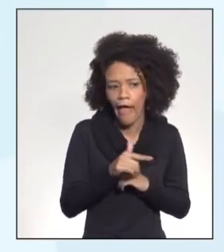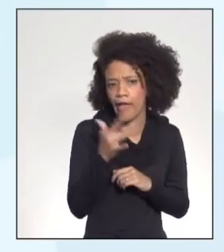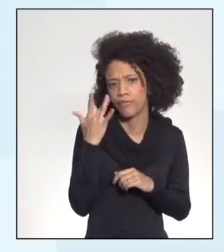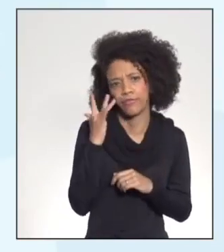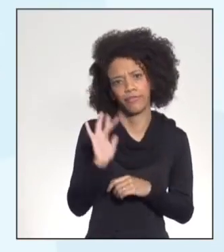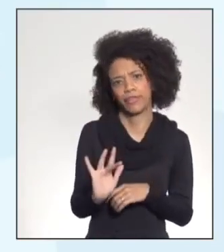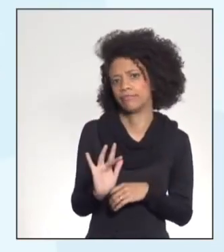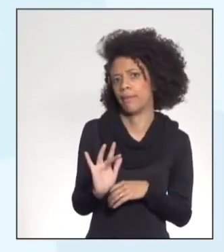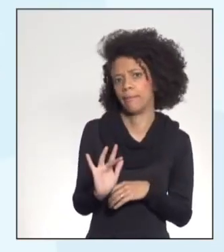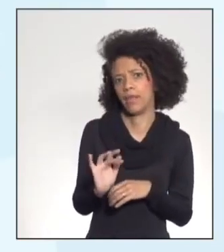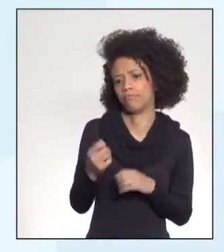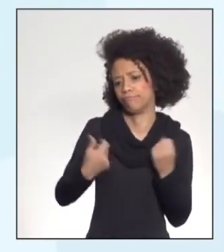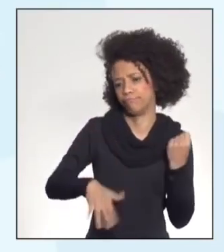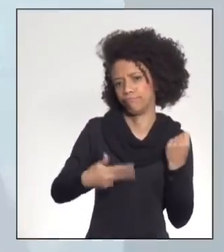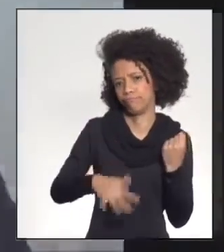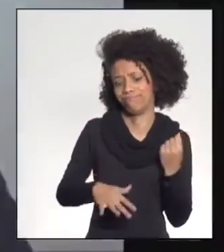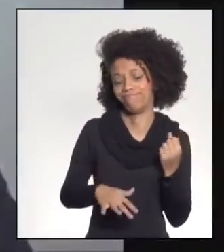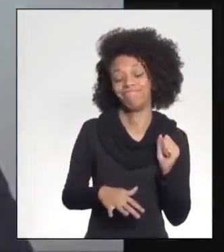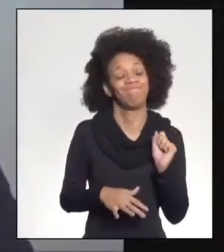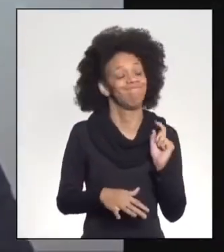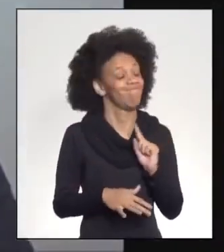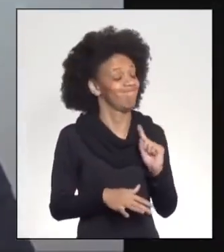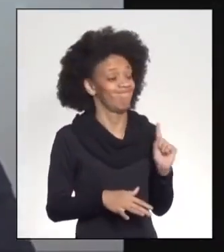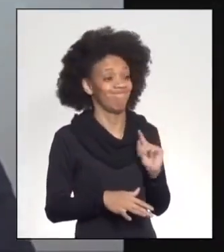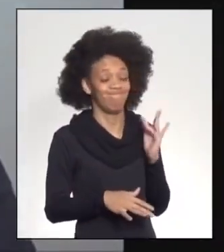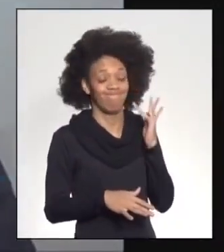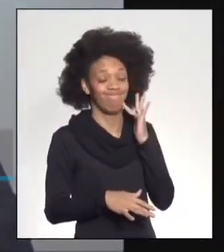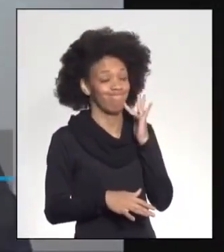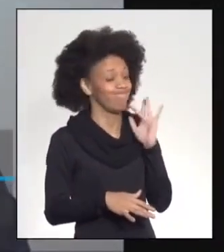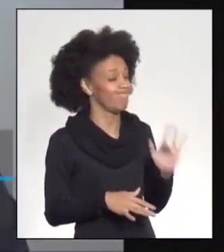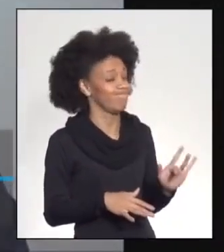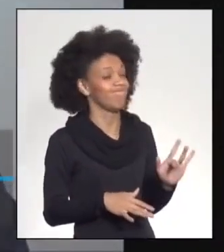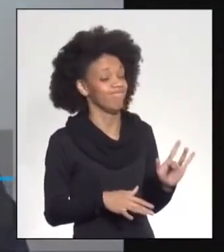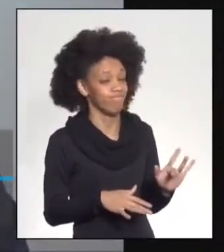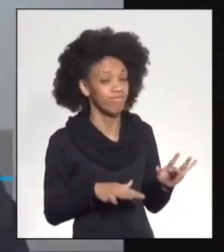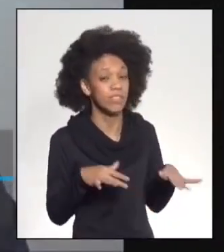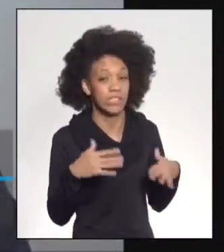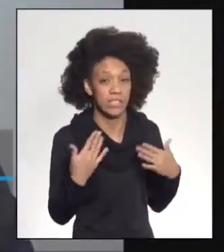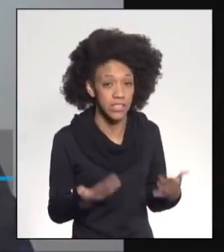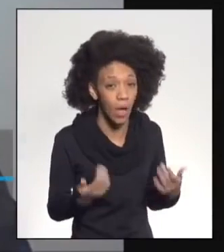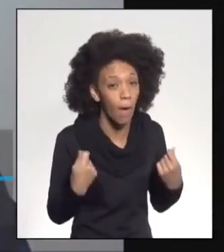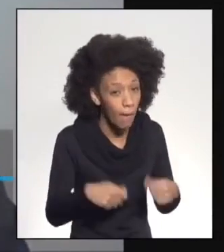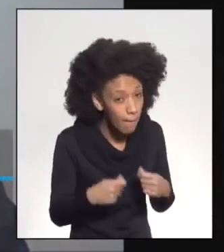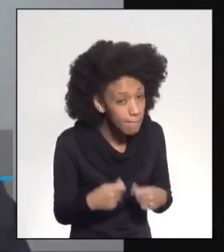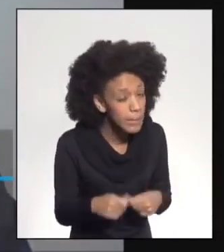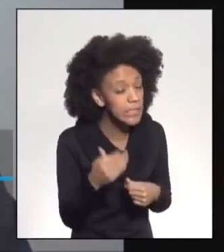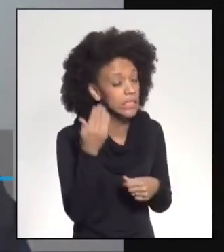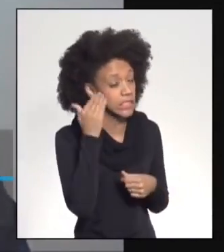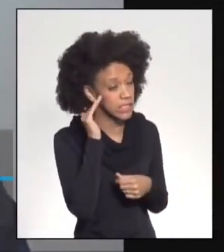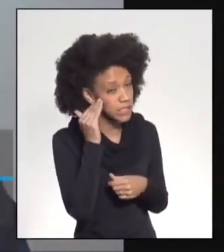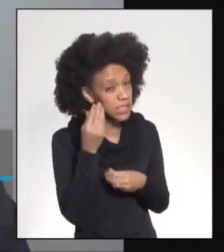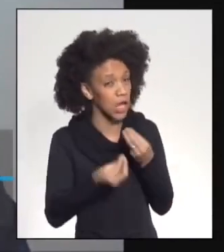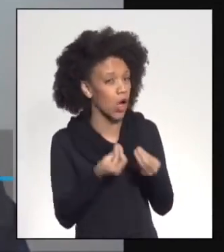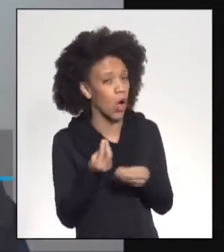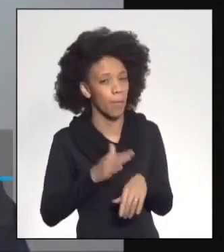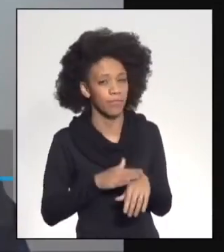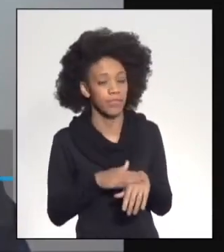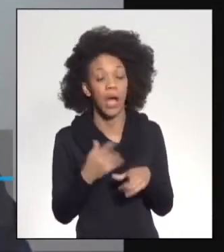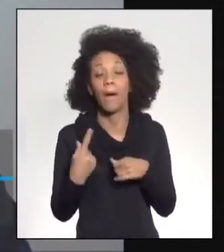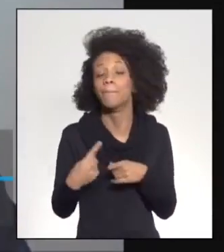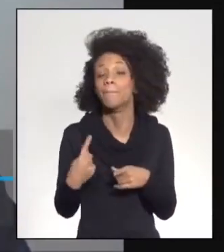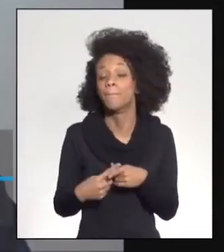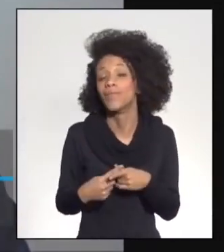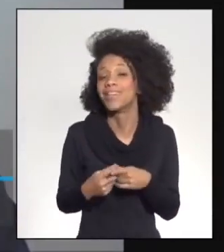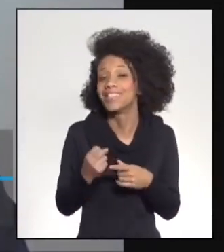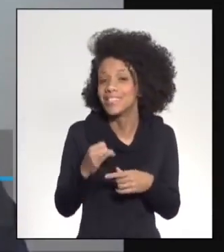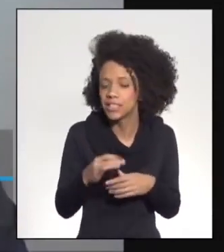Jonas? Não vou saber mesmo. E olha, e assim, a gente tem que entender como que ela vem, né, Fê? Porque assim, se